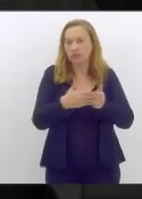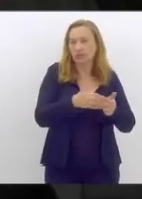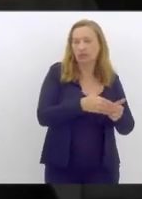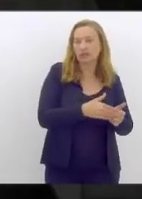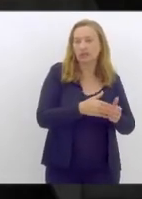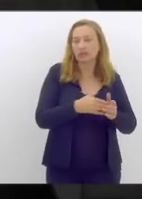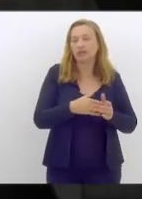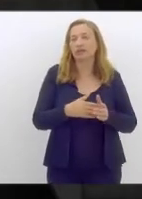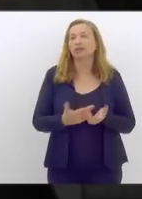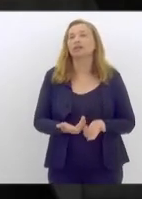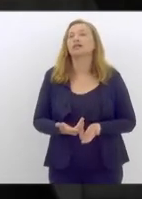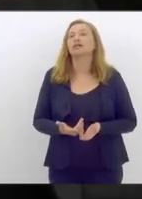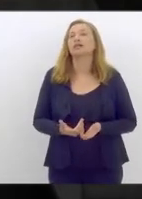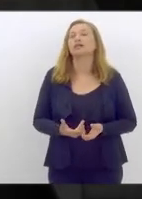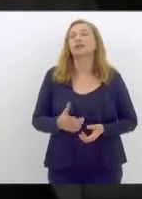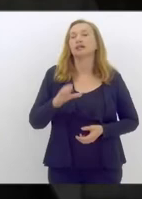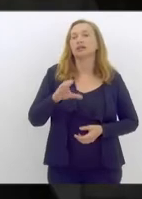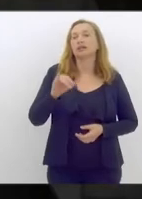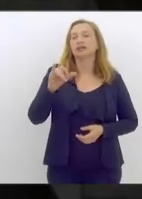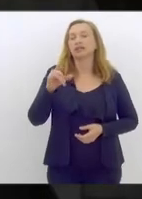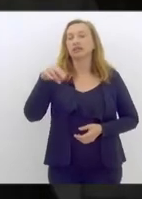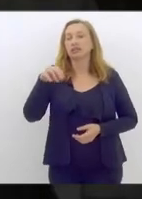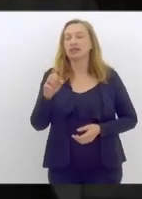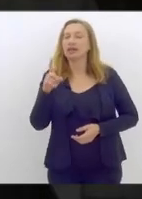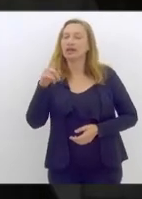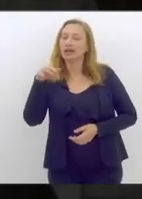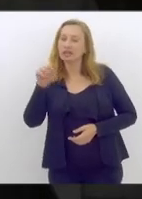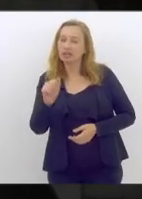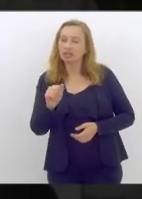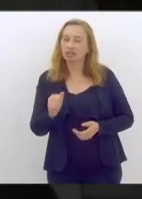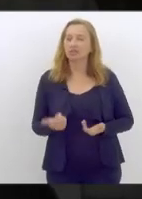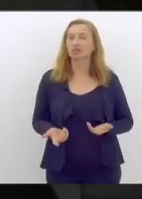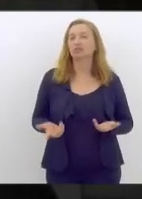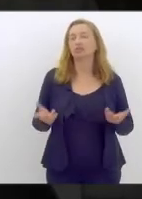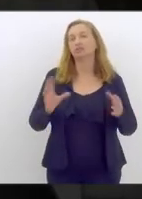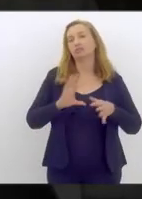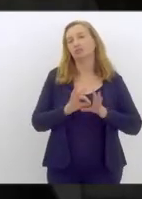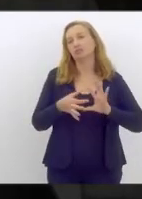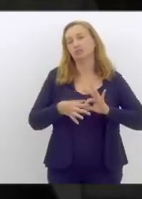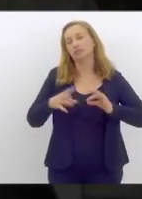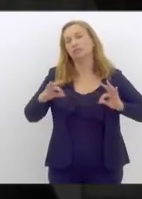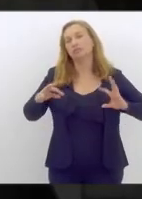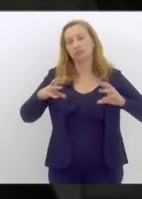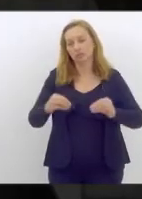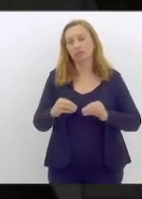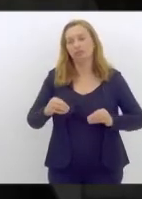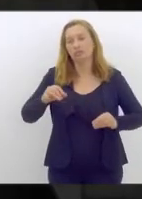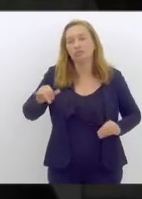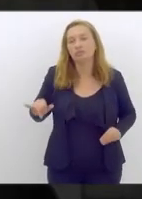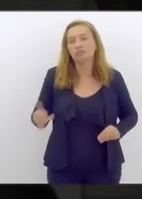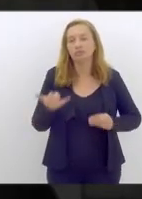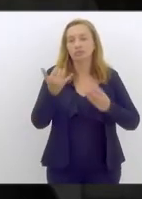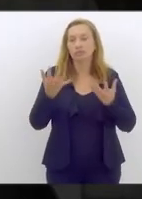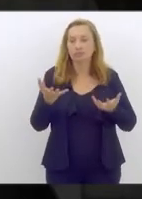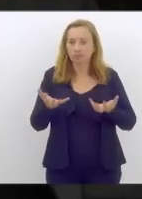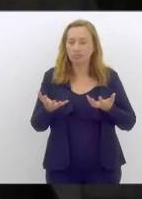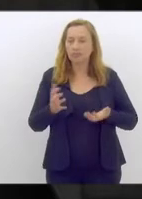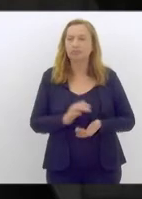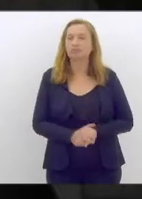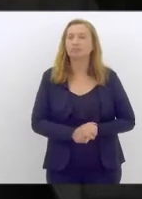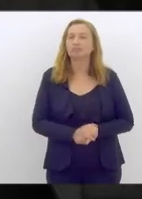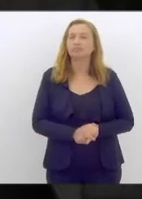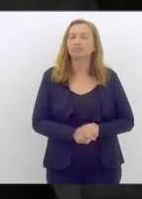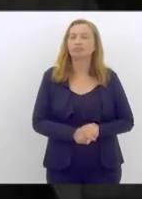e no contexto desses atos eu quero aproveitar para